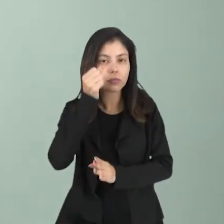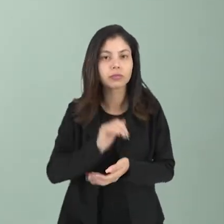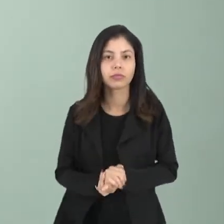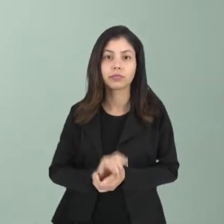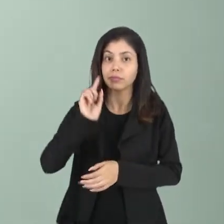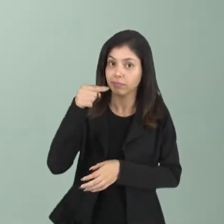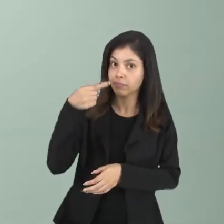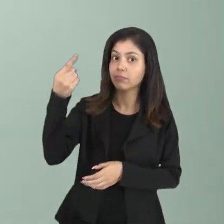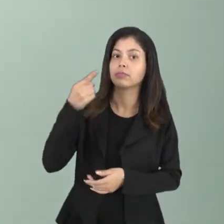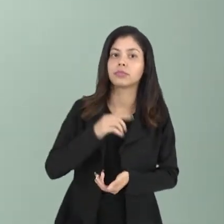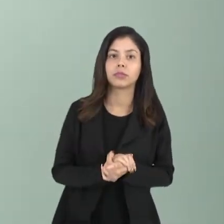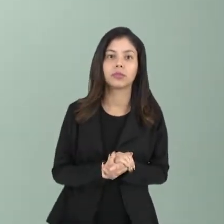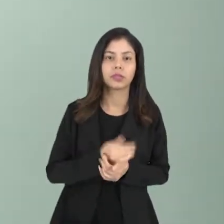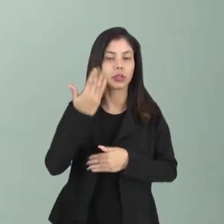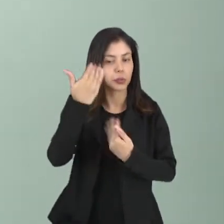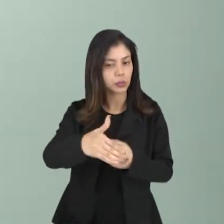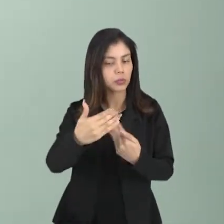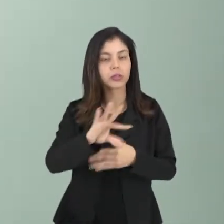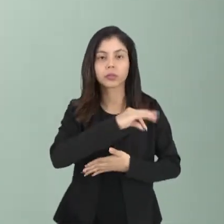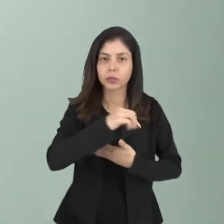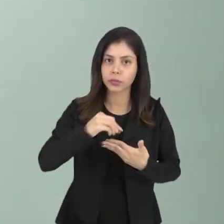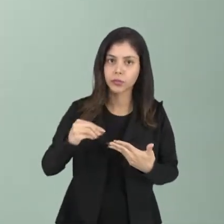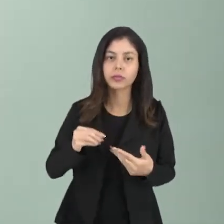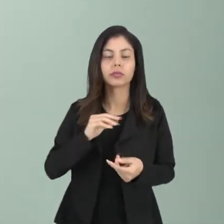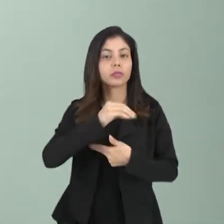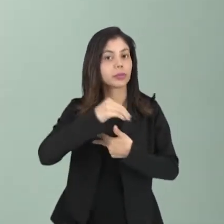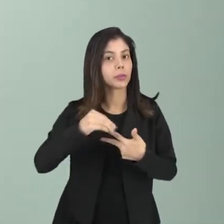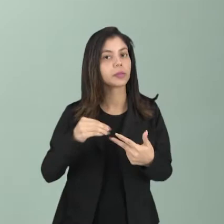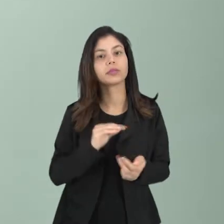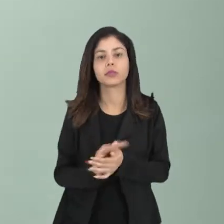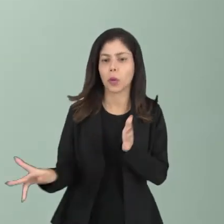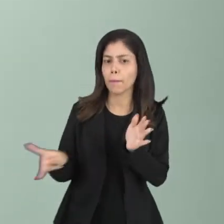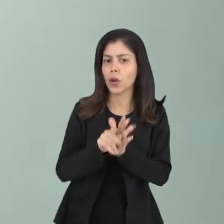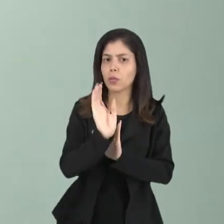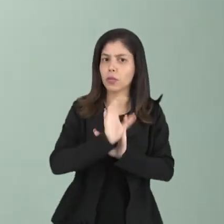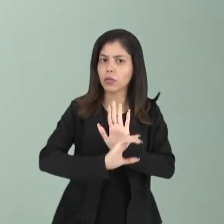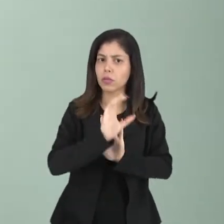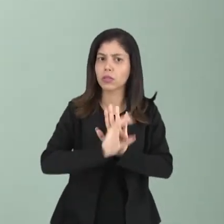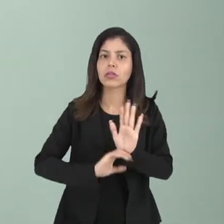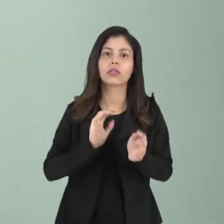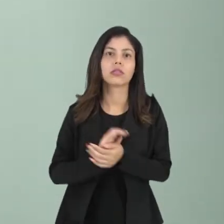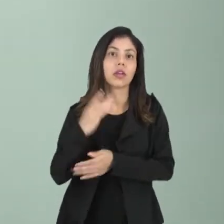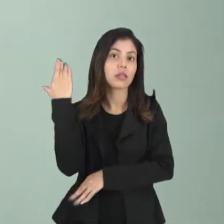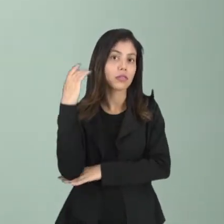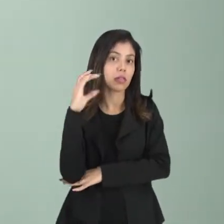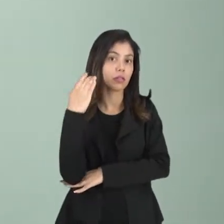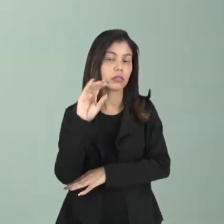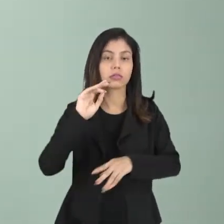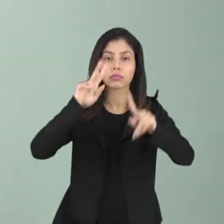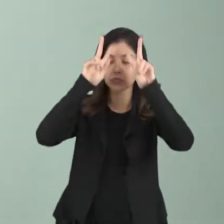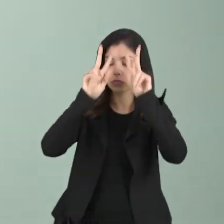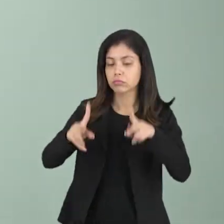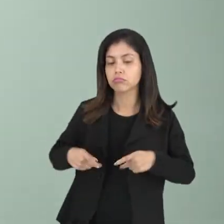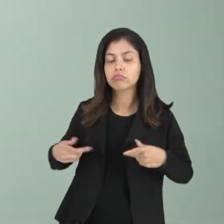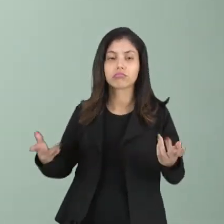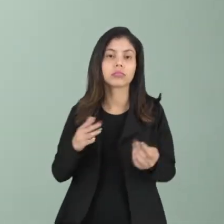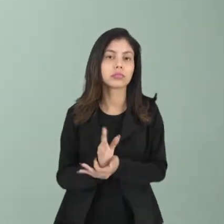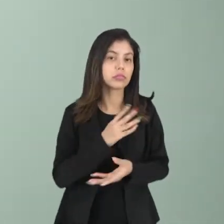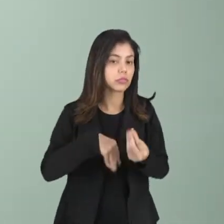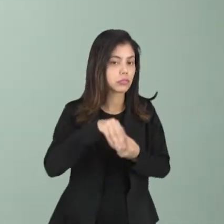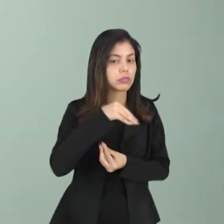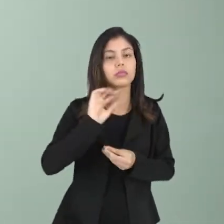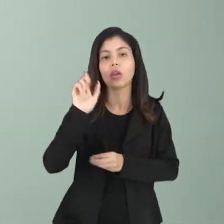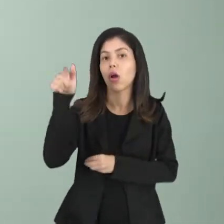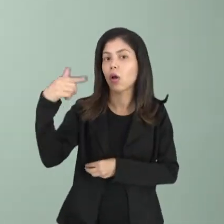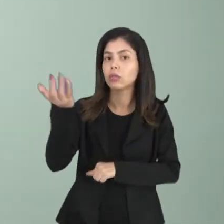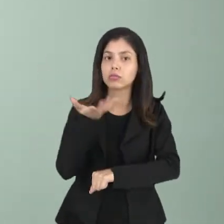sociologia lá estão na prova do Enem, no que diz respeito ao componente de ciências humanas, que também